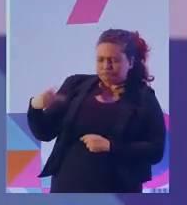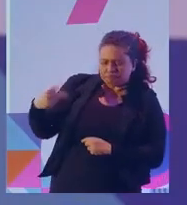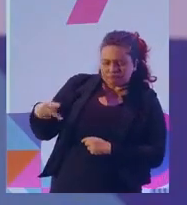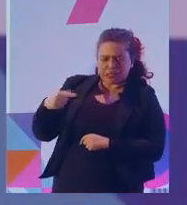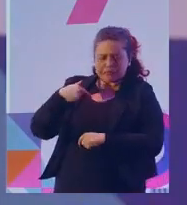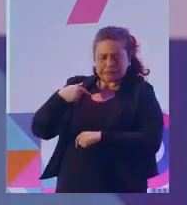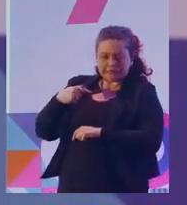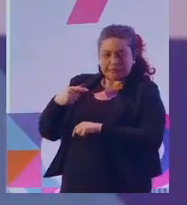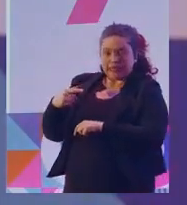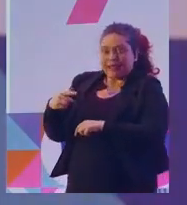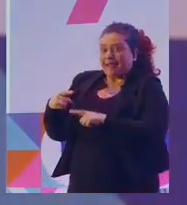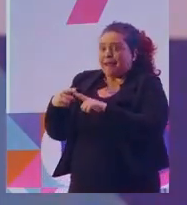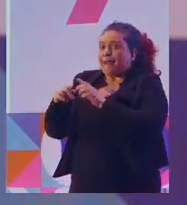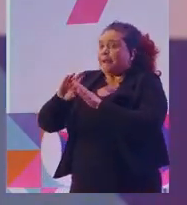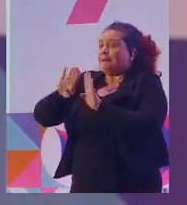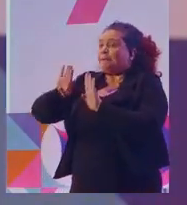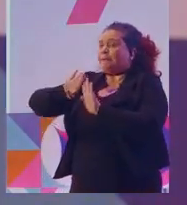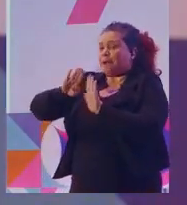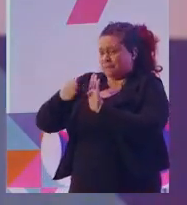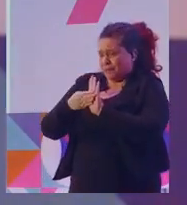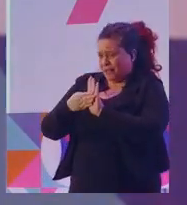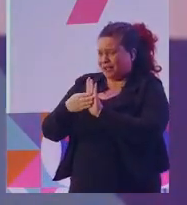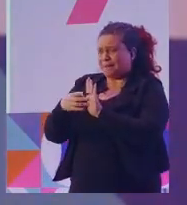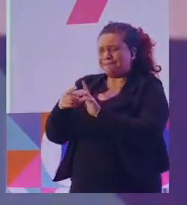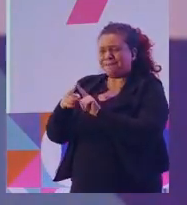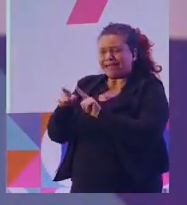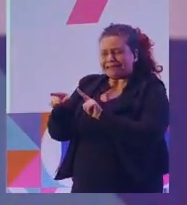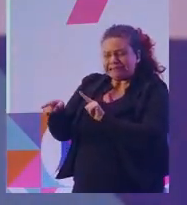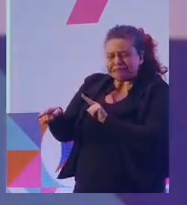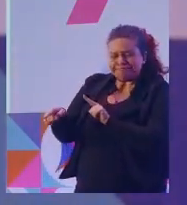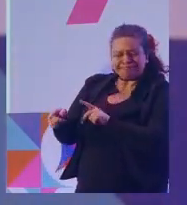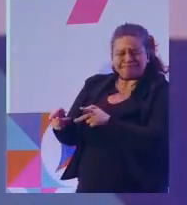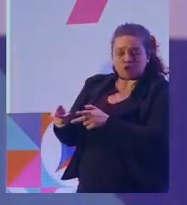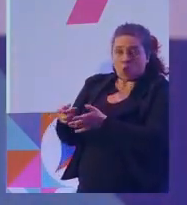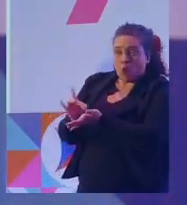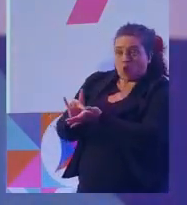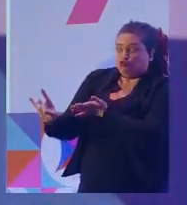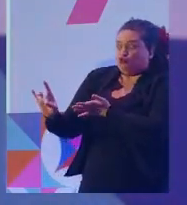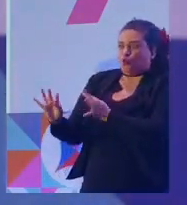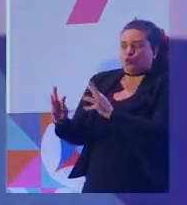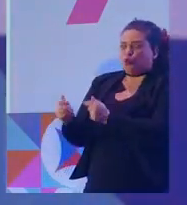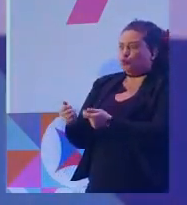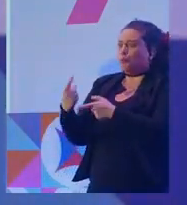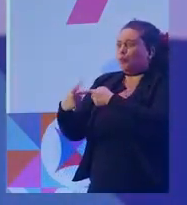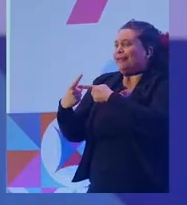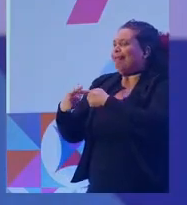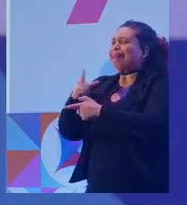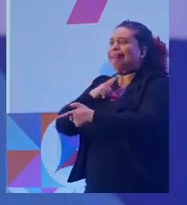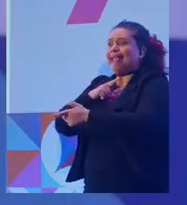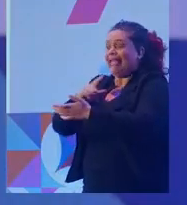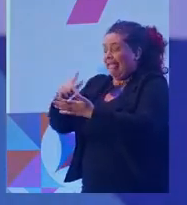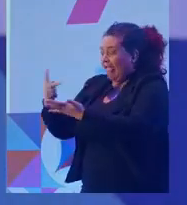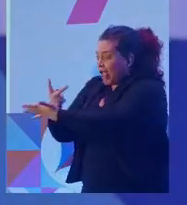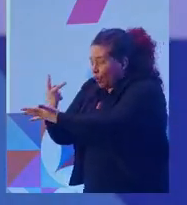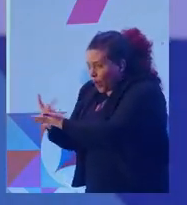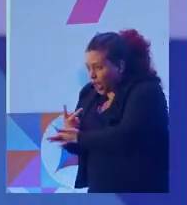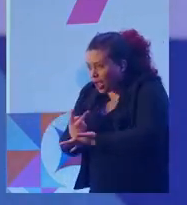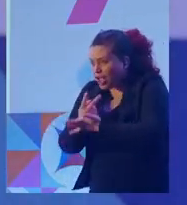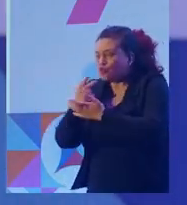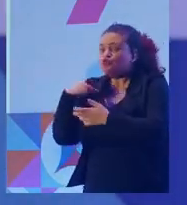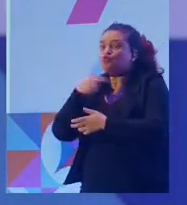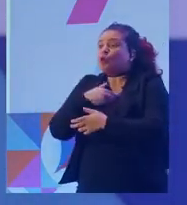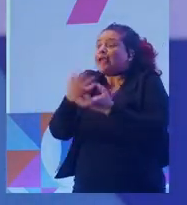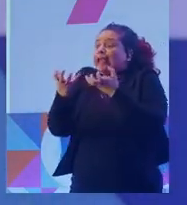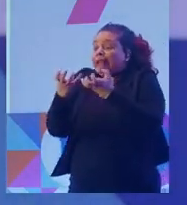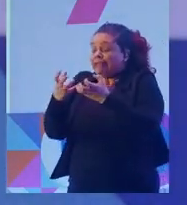e odiamos tudo. Cometemos erros, a gente não se preocupou com os detalhes, a gente queria só a integração